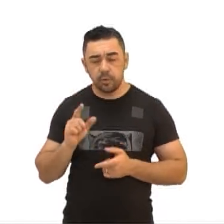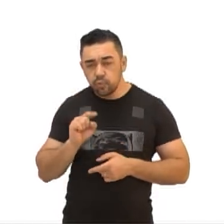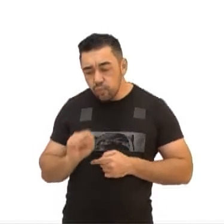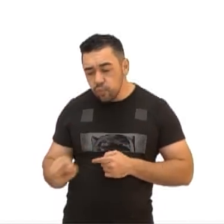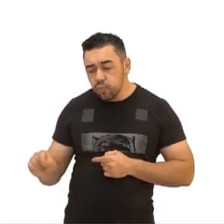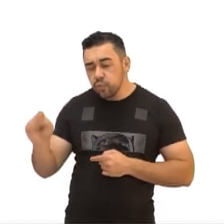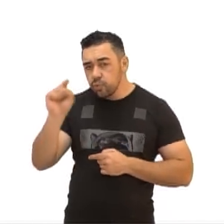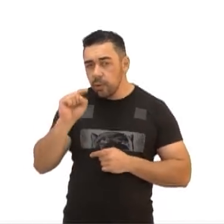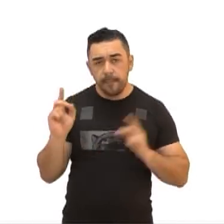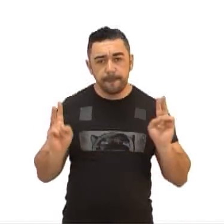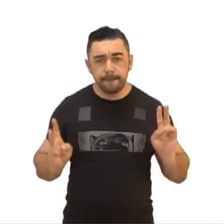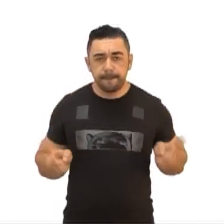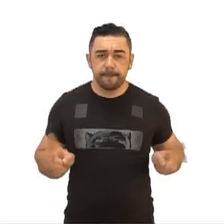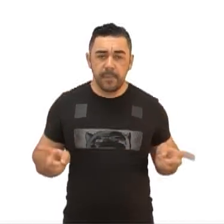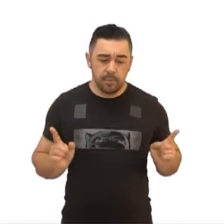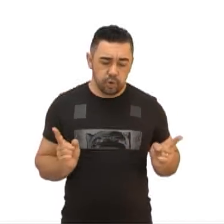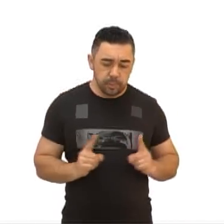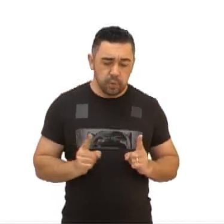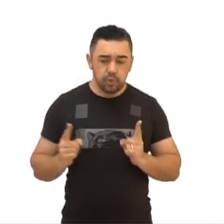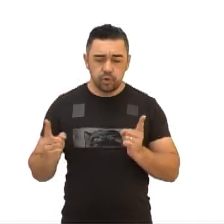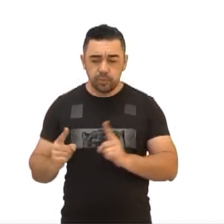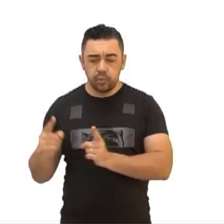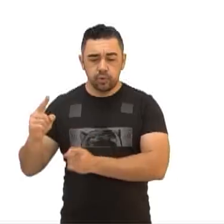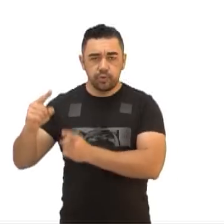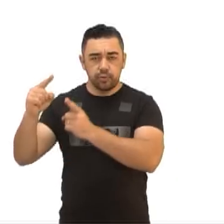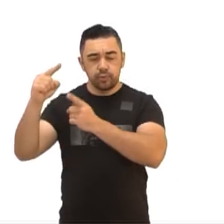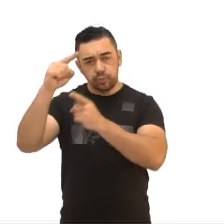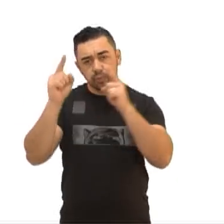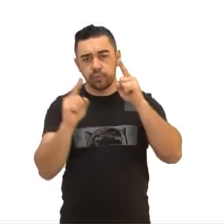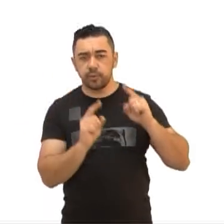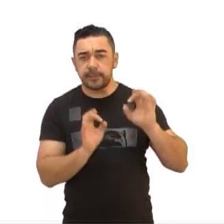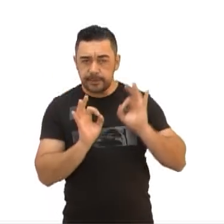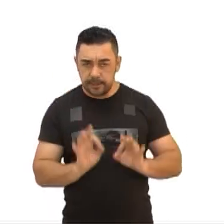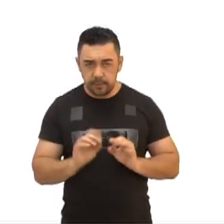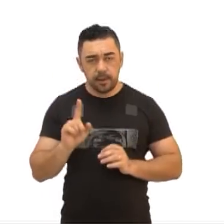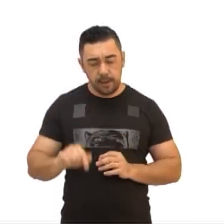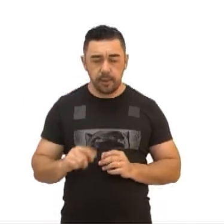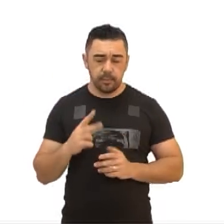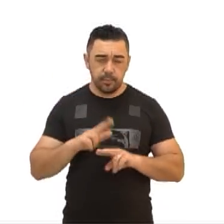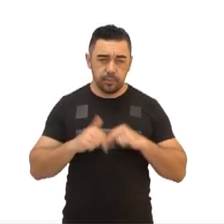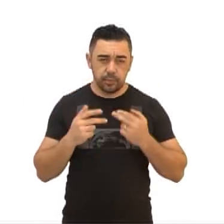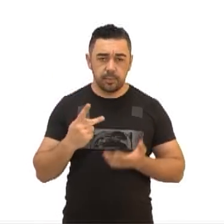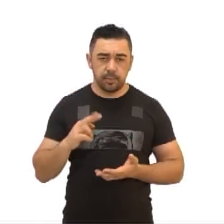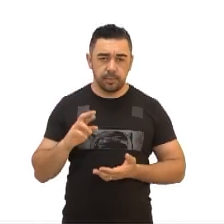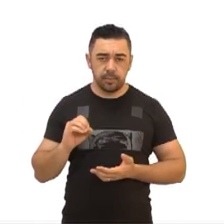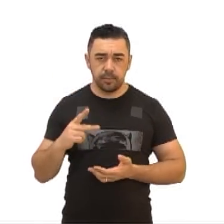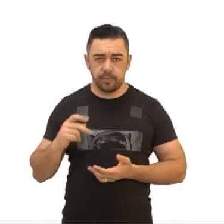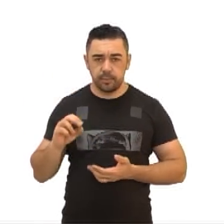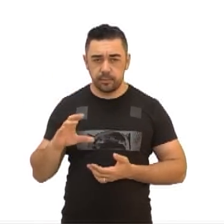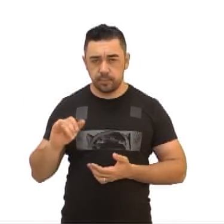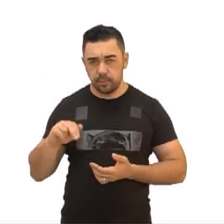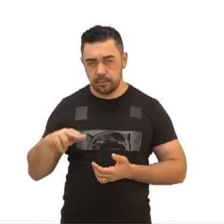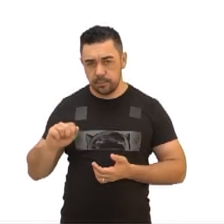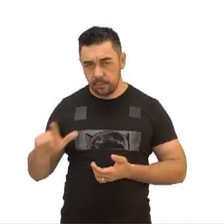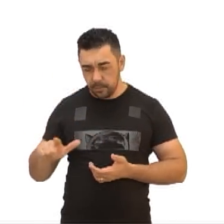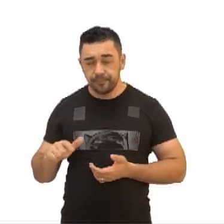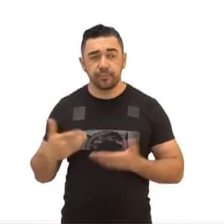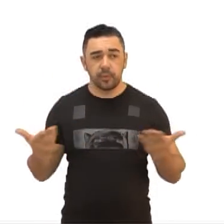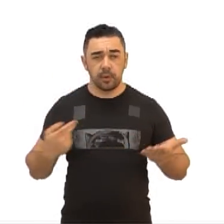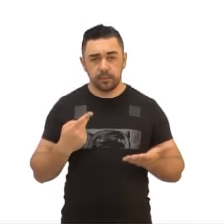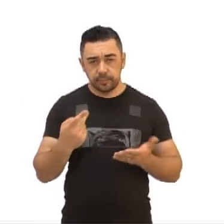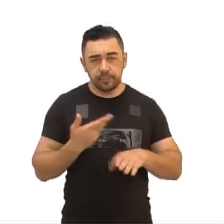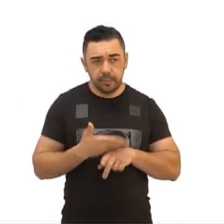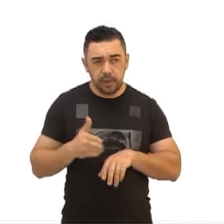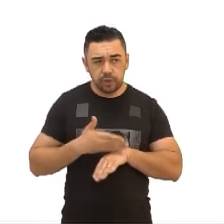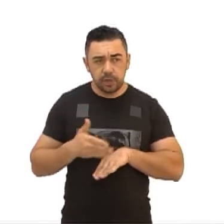foi reduzido a mesma medida em todos os ladinhos. Então, ele é proporcional, beleza? Então, vamos praticar isso que a professora